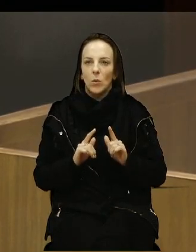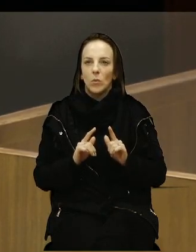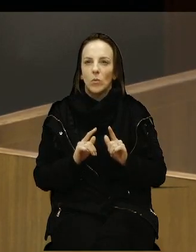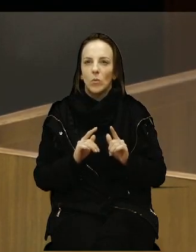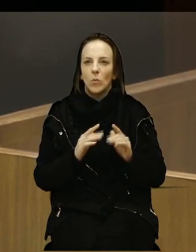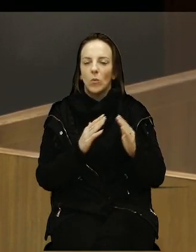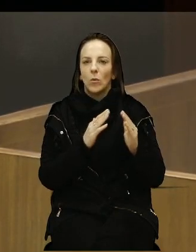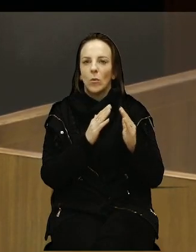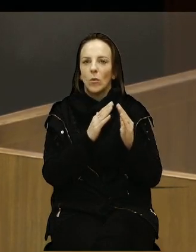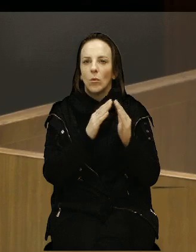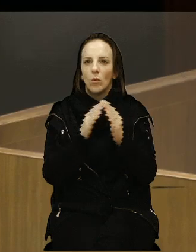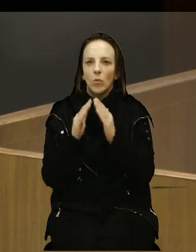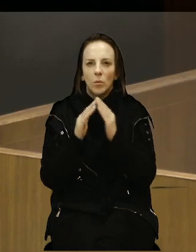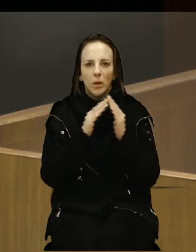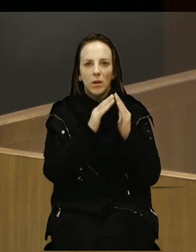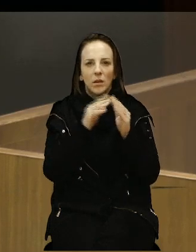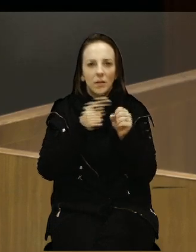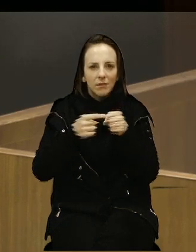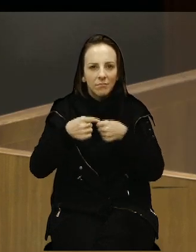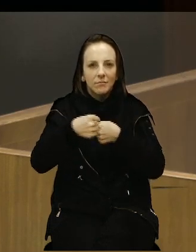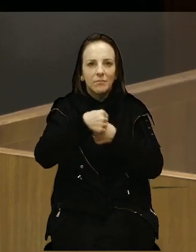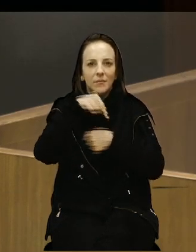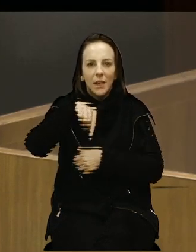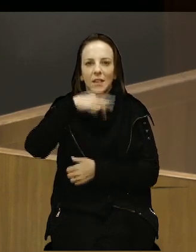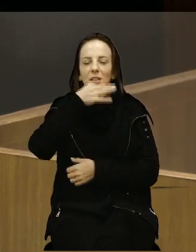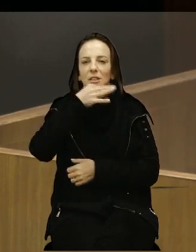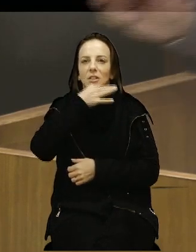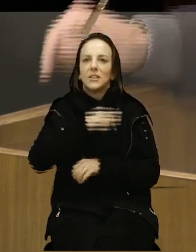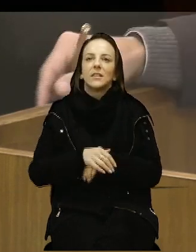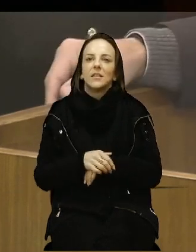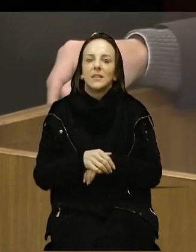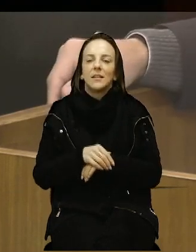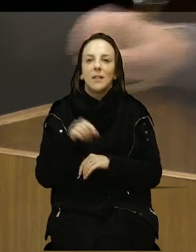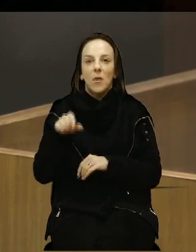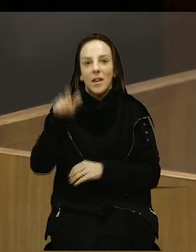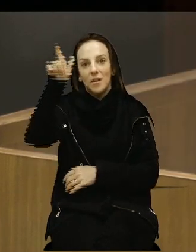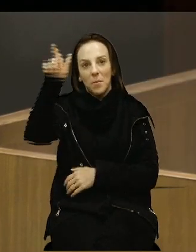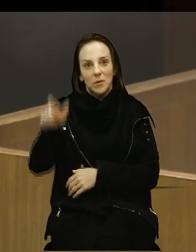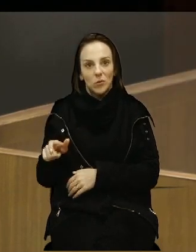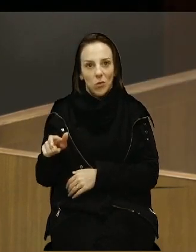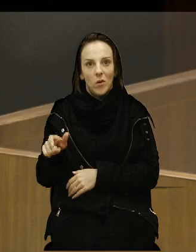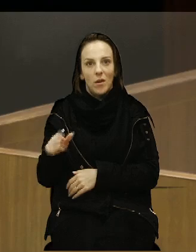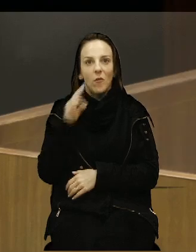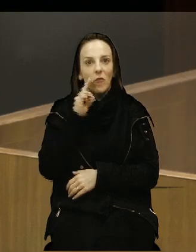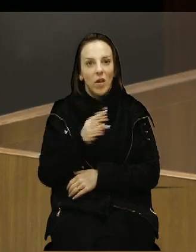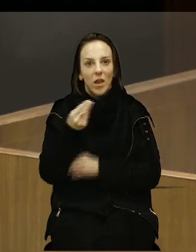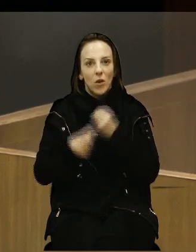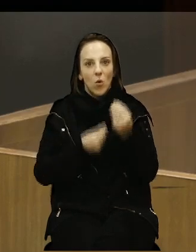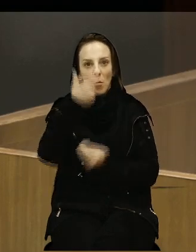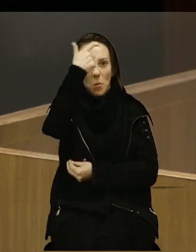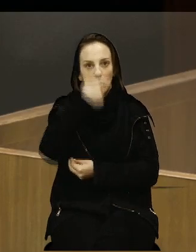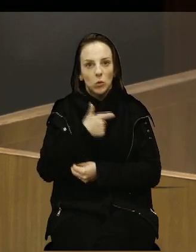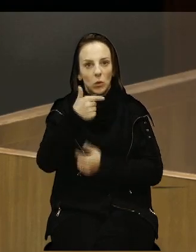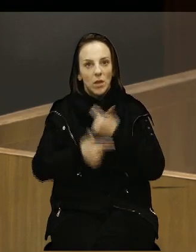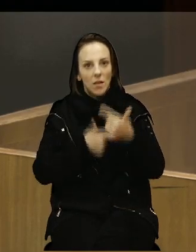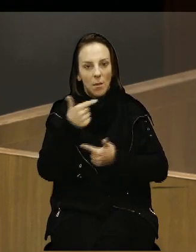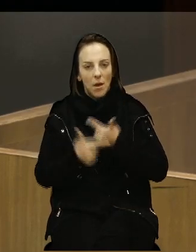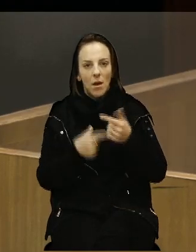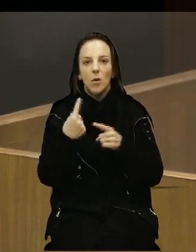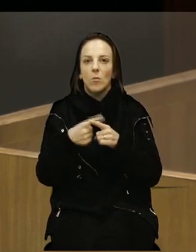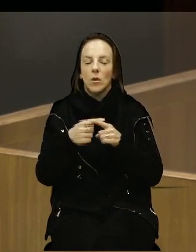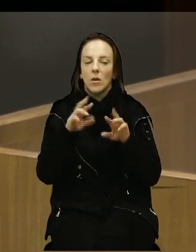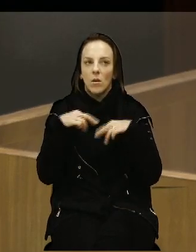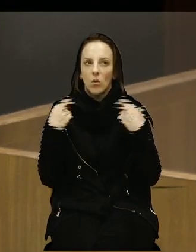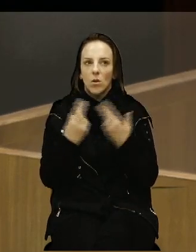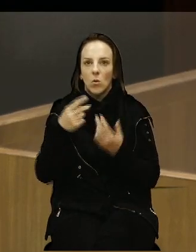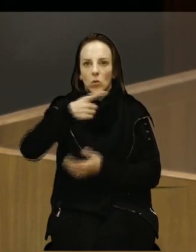do Sul. Então, que esse sujeito reveja a postura de trabalho, porque a reunião que nós fizemos